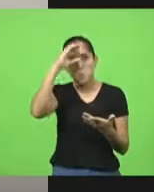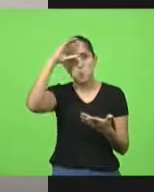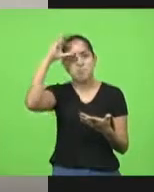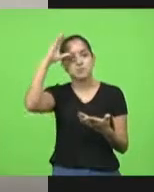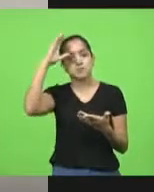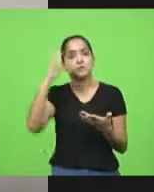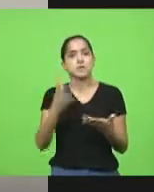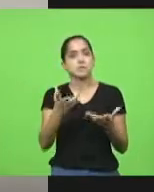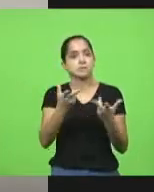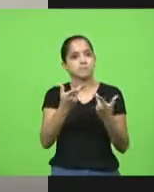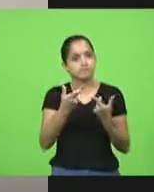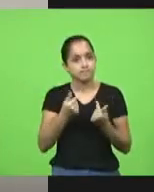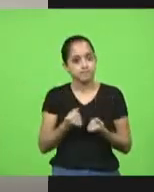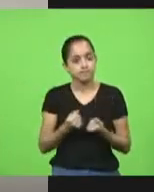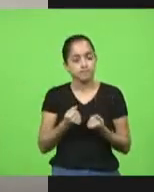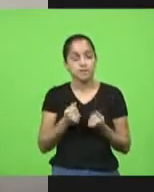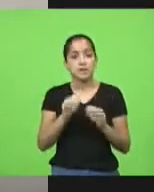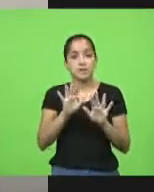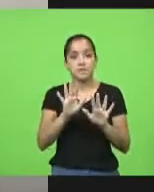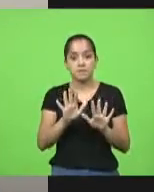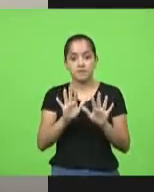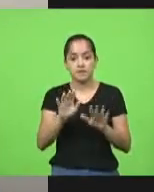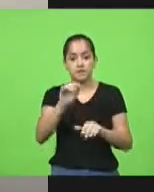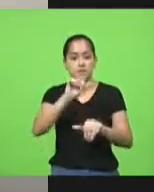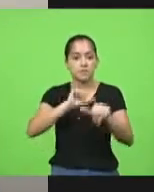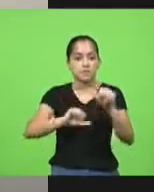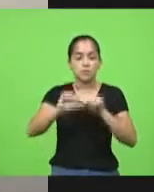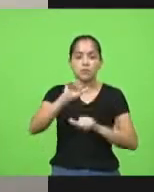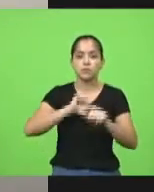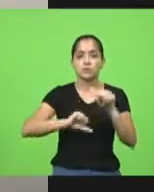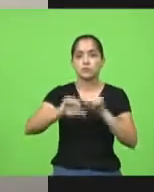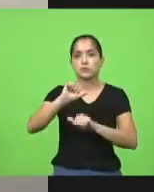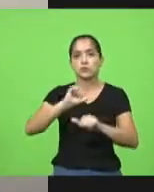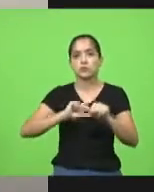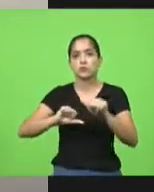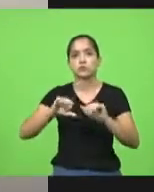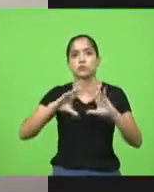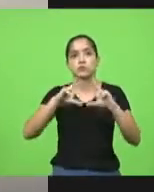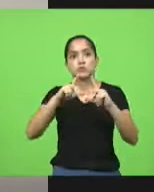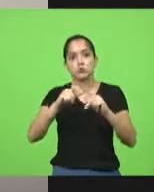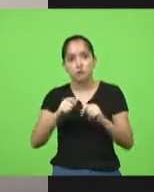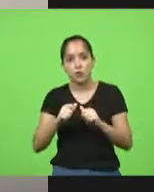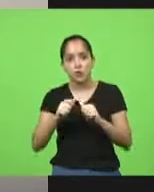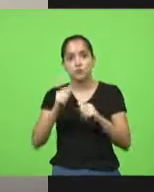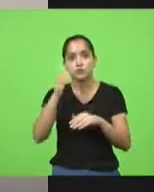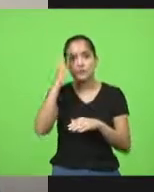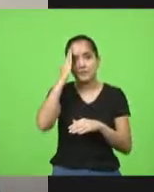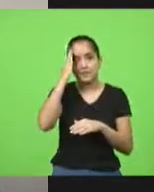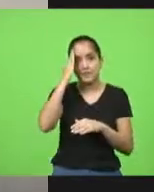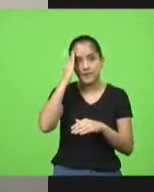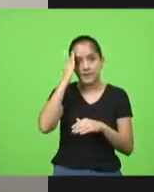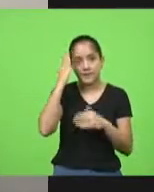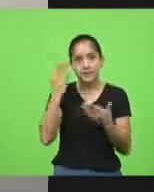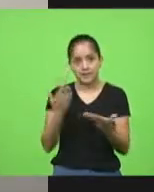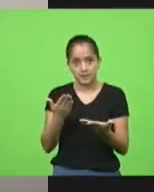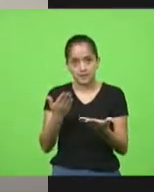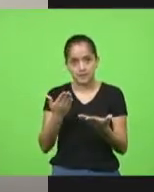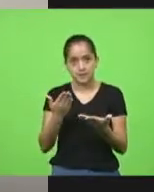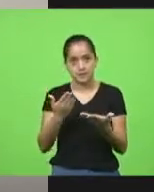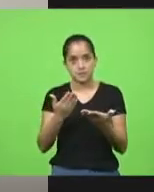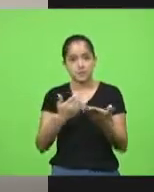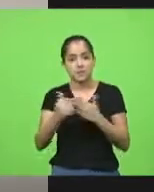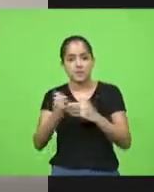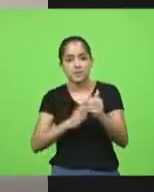incrível, mas transformou todos os seus saberes em